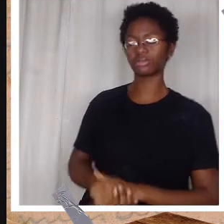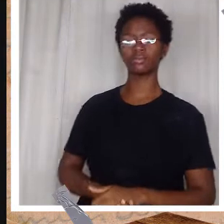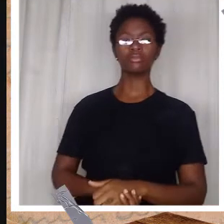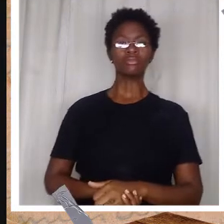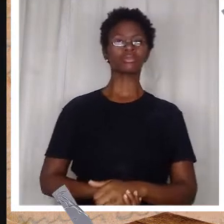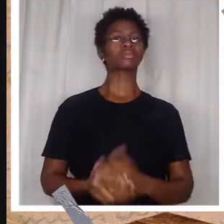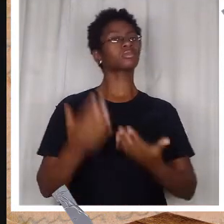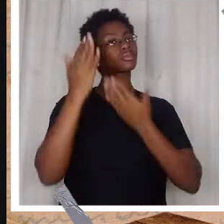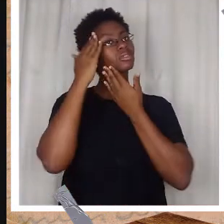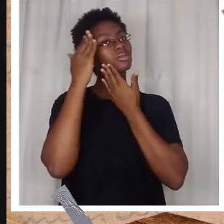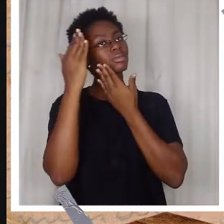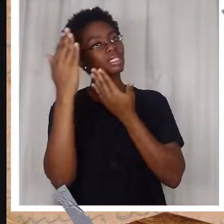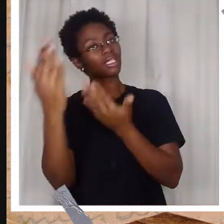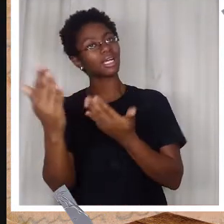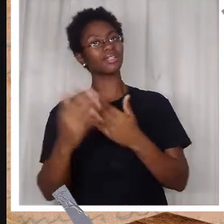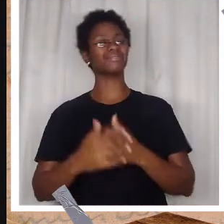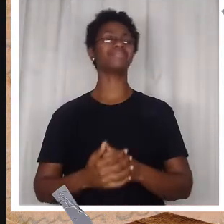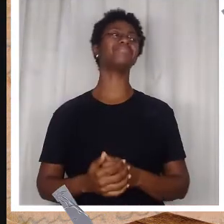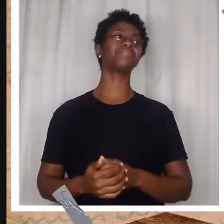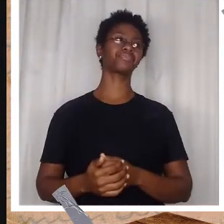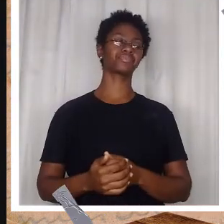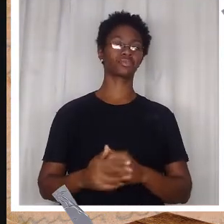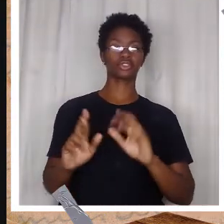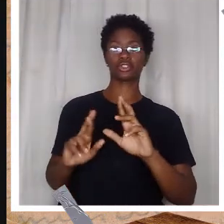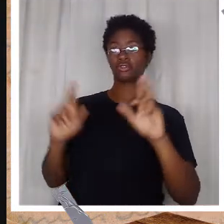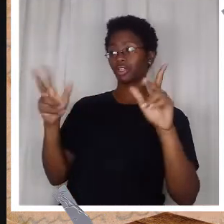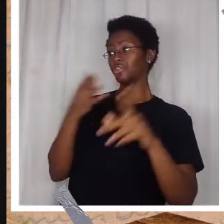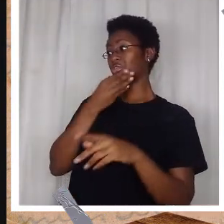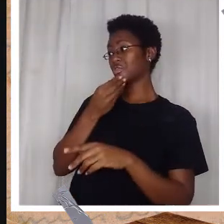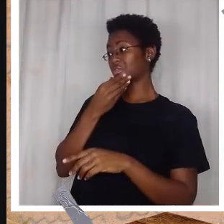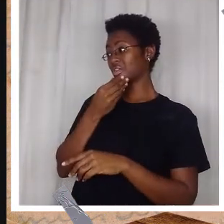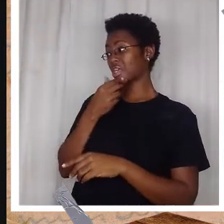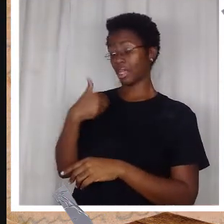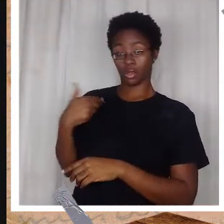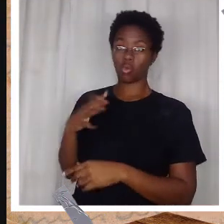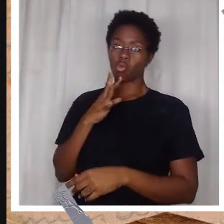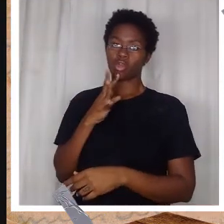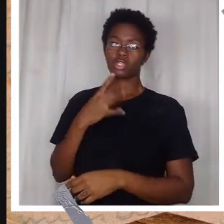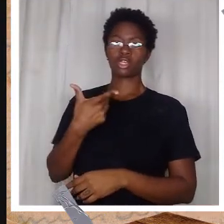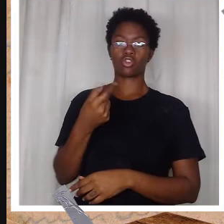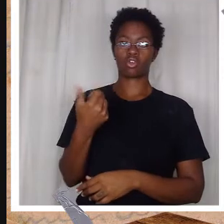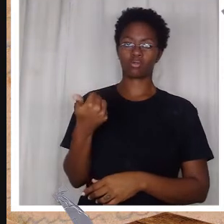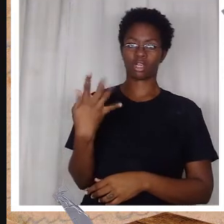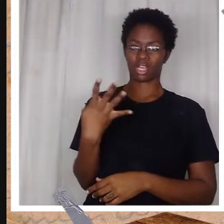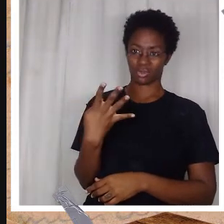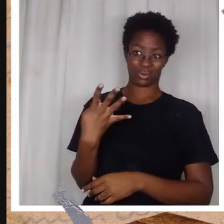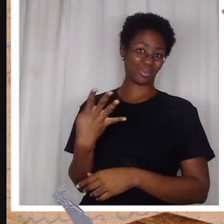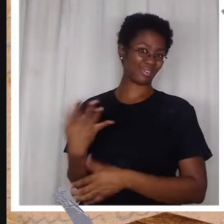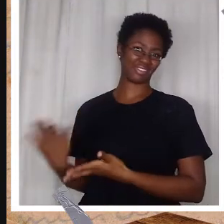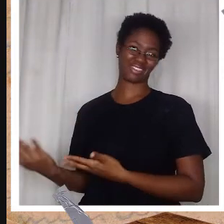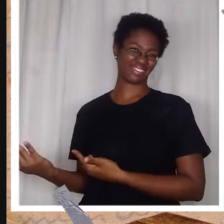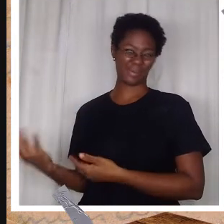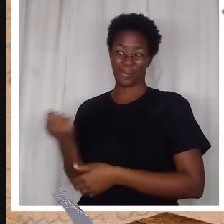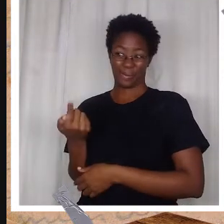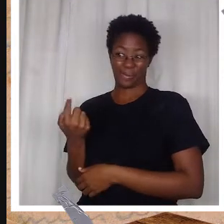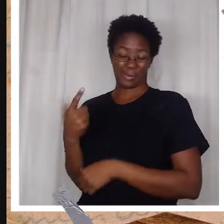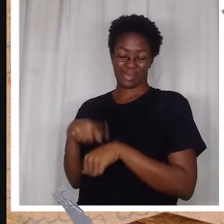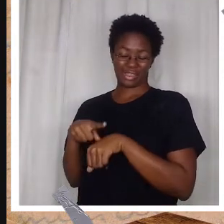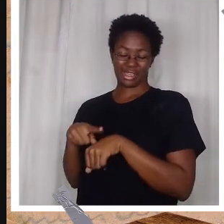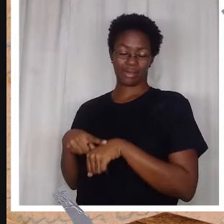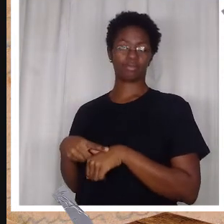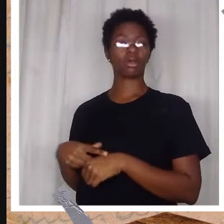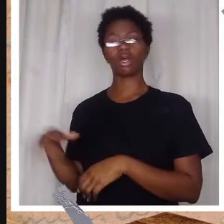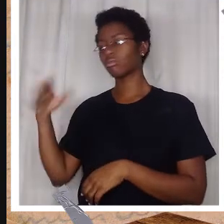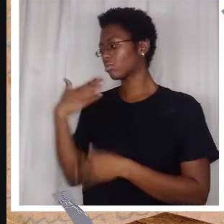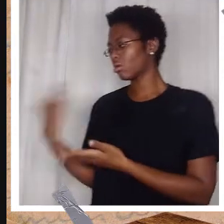Dani. Diferente dos meninos aí, eu conheci Carolina em 2014 e fui chamado para fazer um roteiro